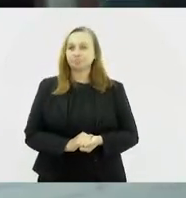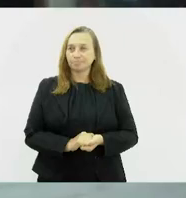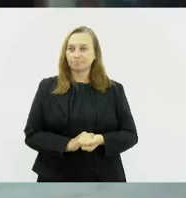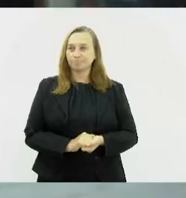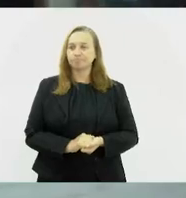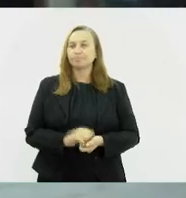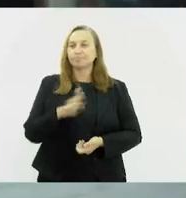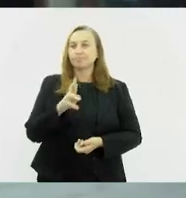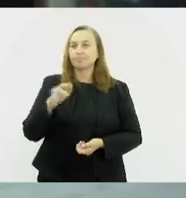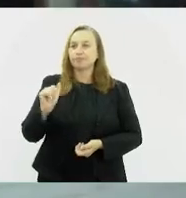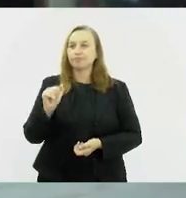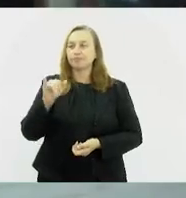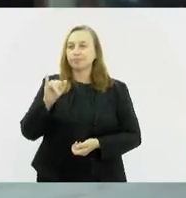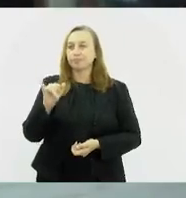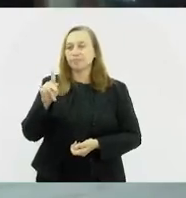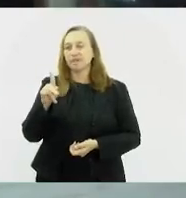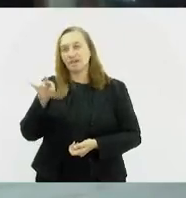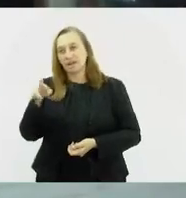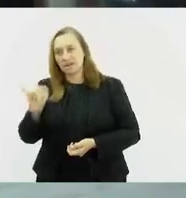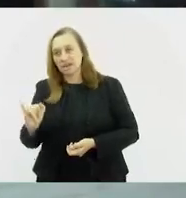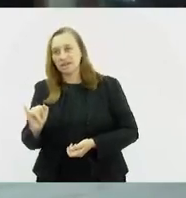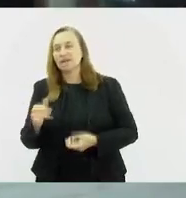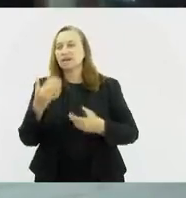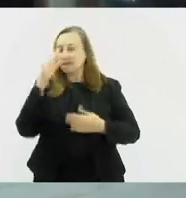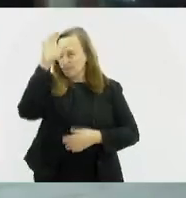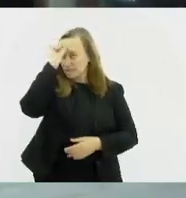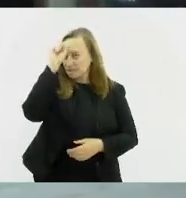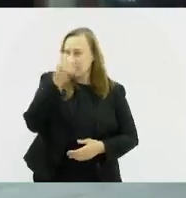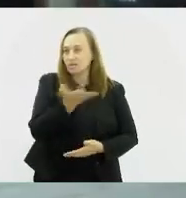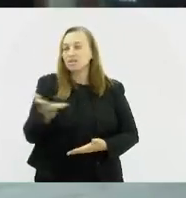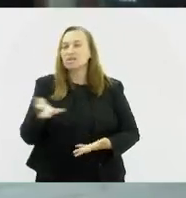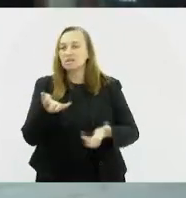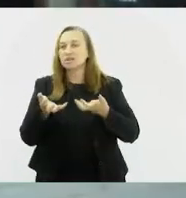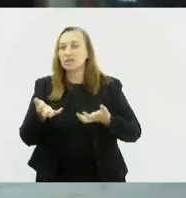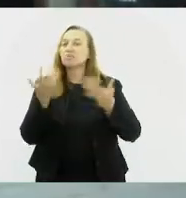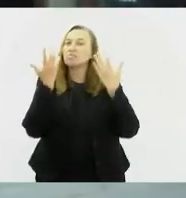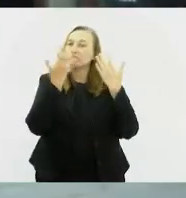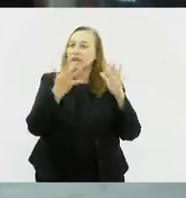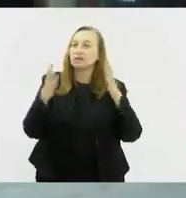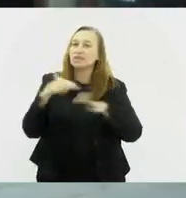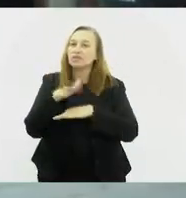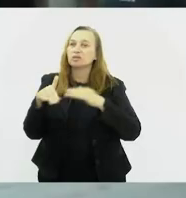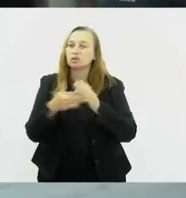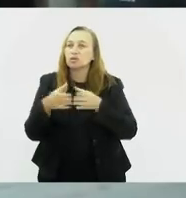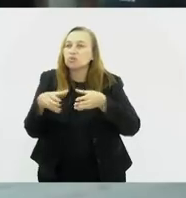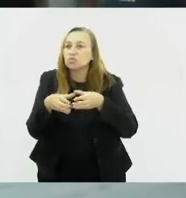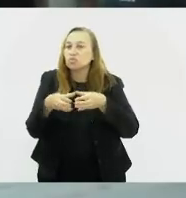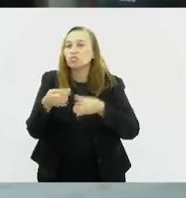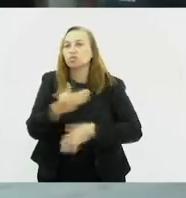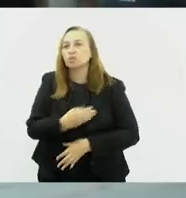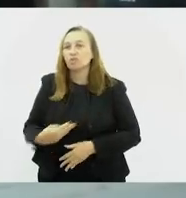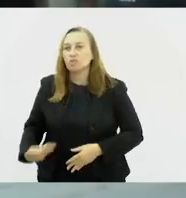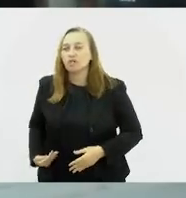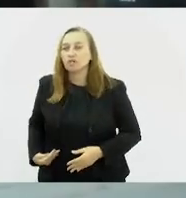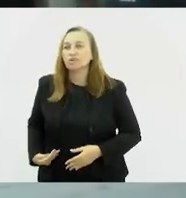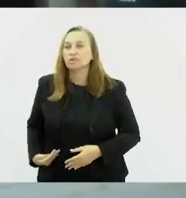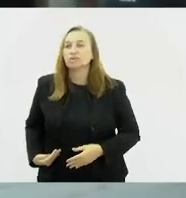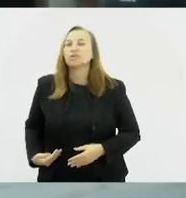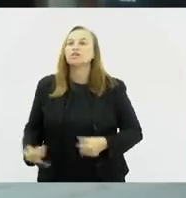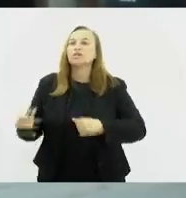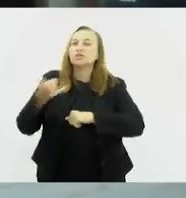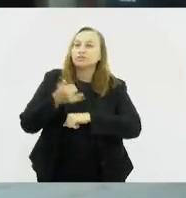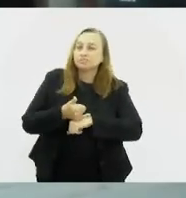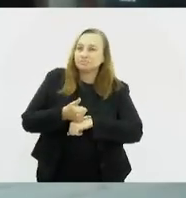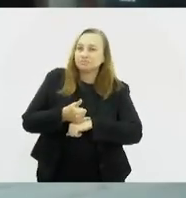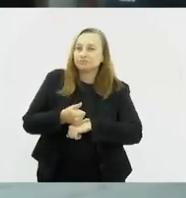do Piraí. Quero muito aprender com vocês, parabenizo demais toda a equipe do governo de Volta Redonda,